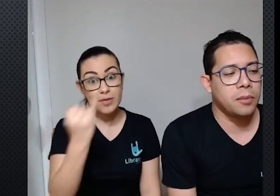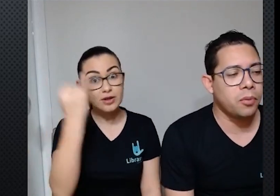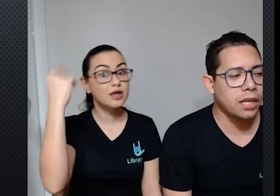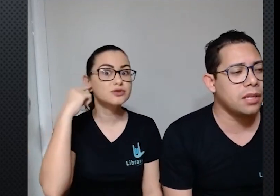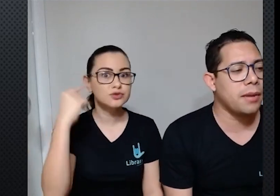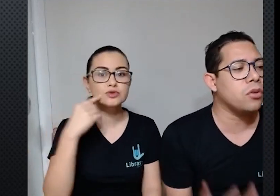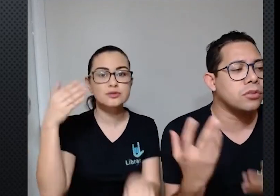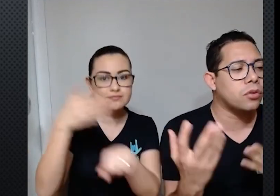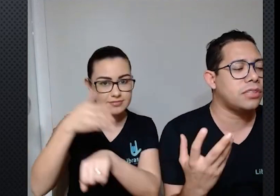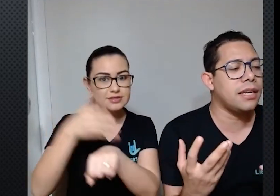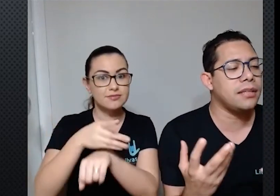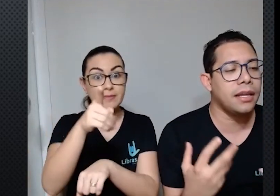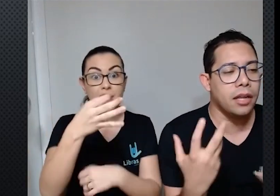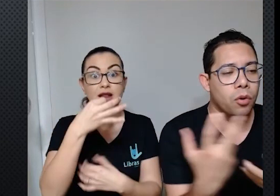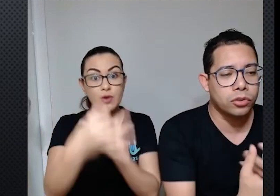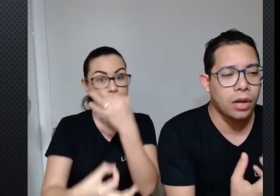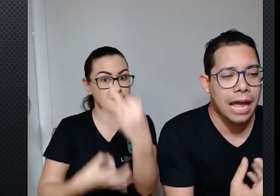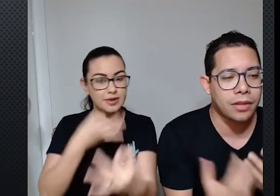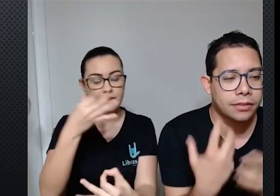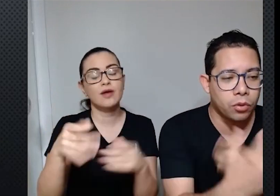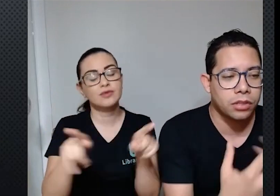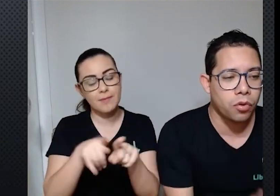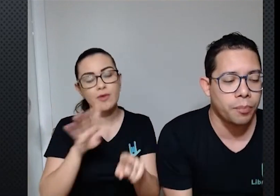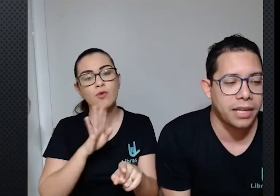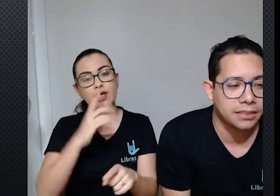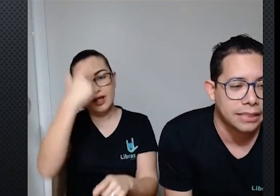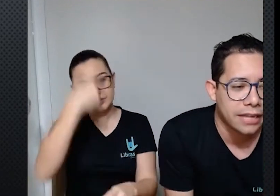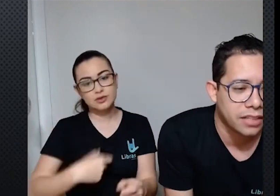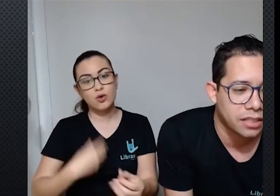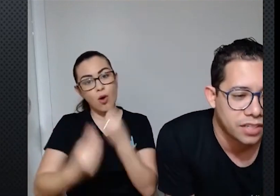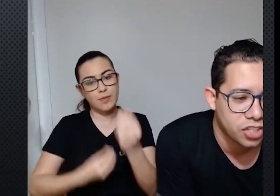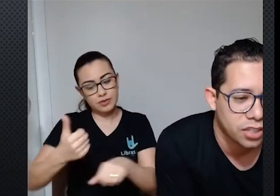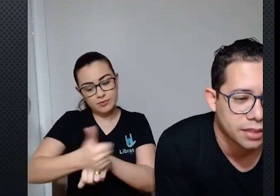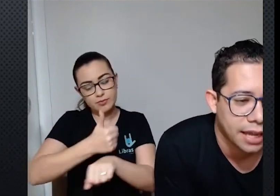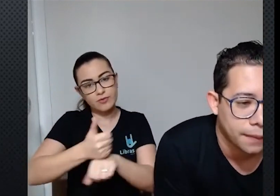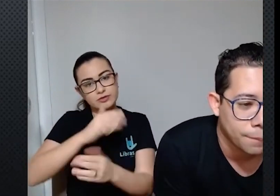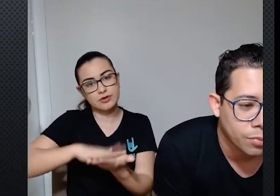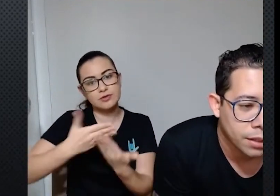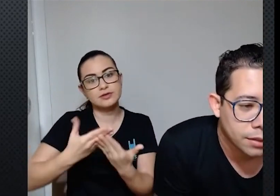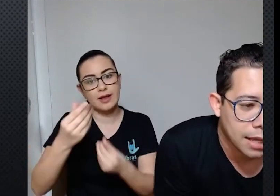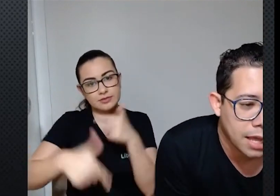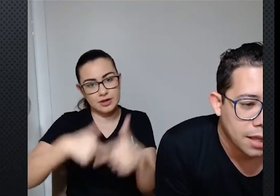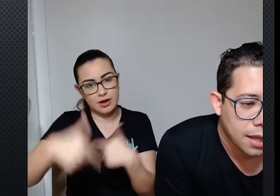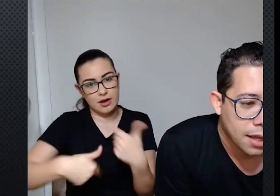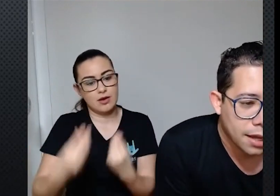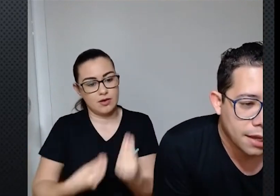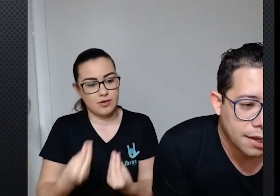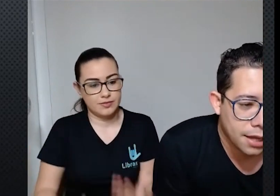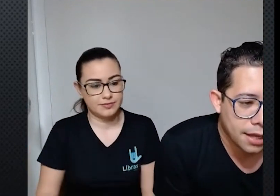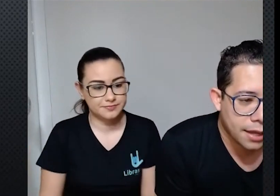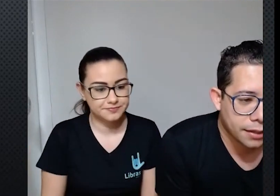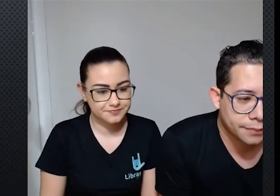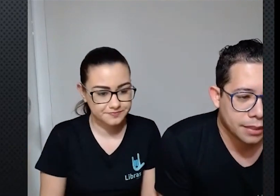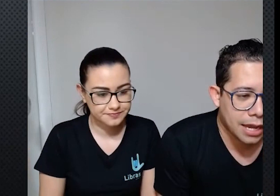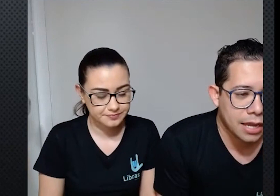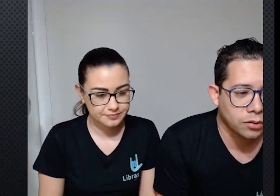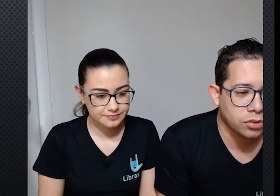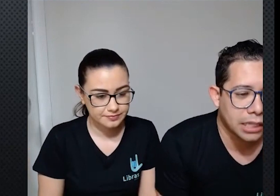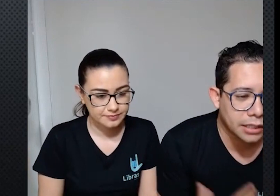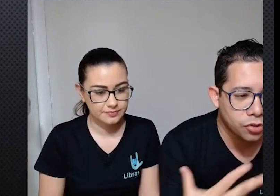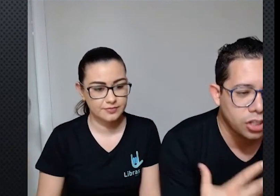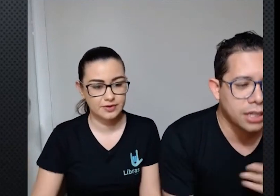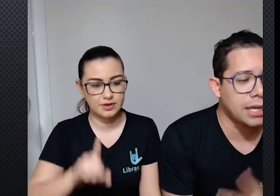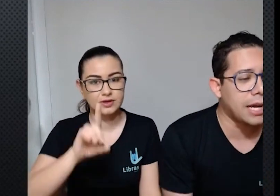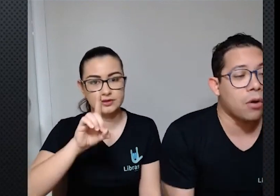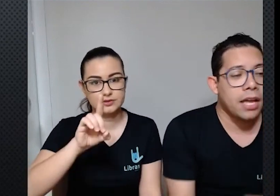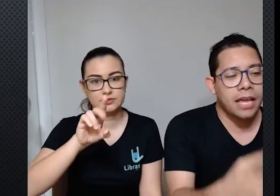participam, porque eles também conseguem entender o outro lado, essa outra complexidade que às vezes a gente tem. tá? Aí a Dulce está